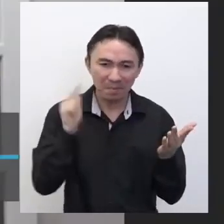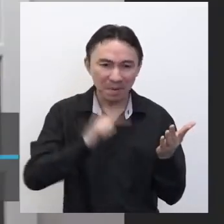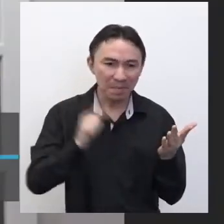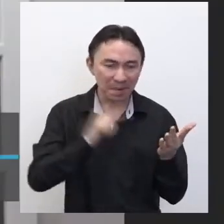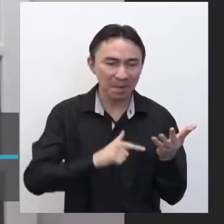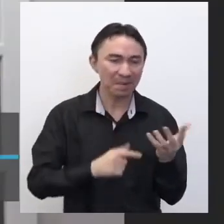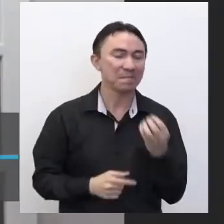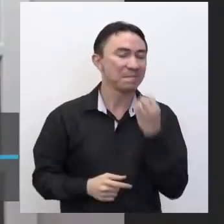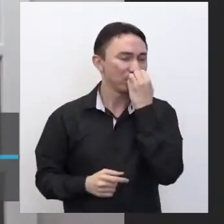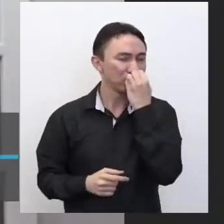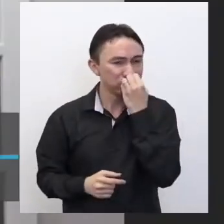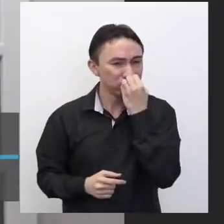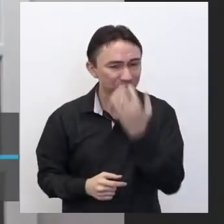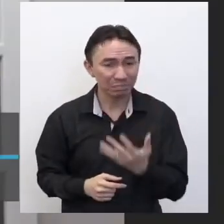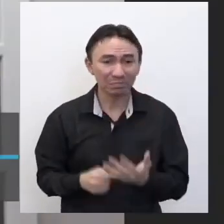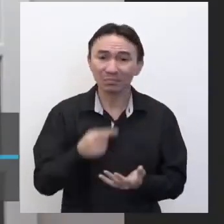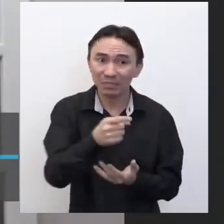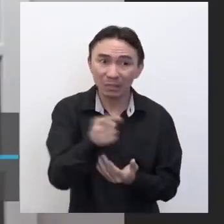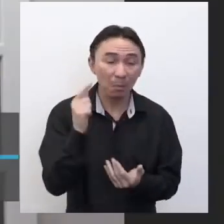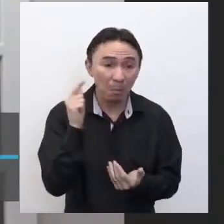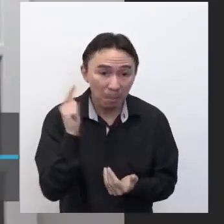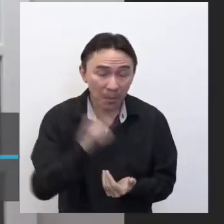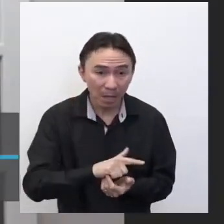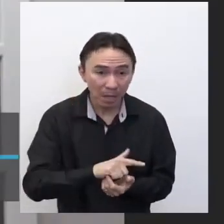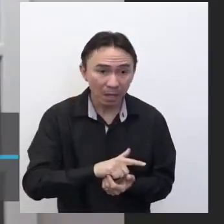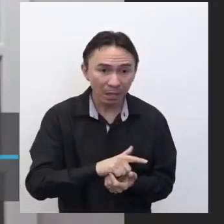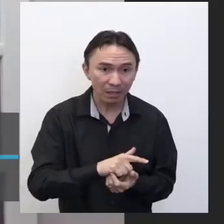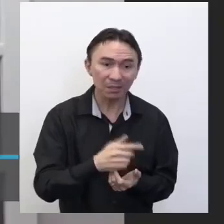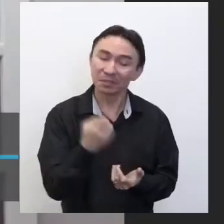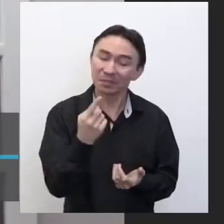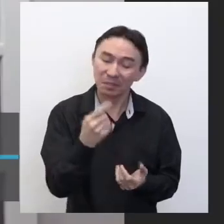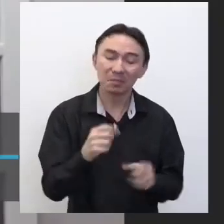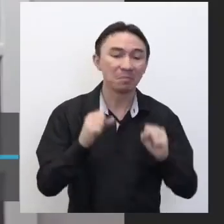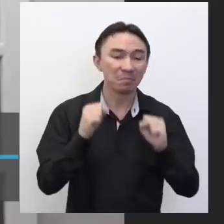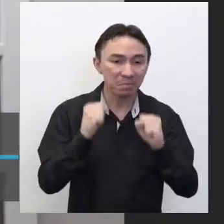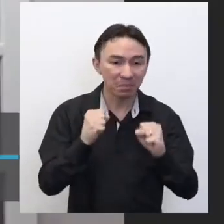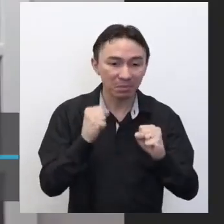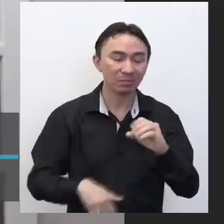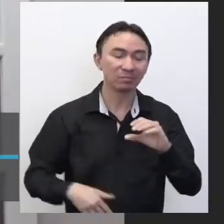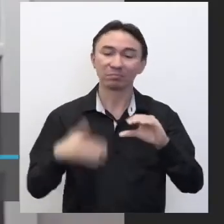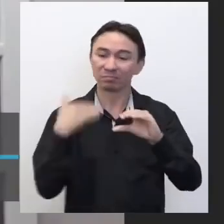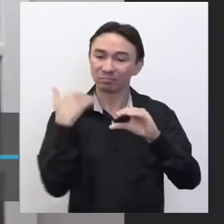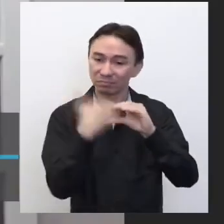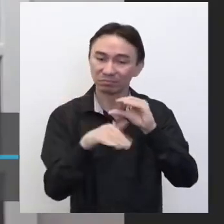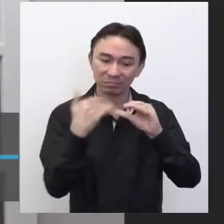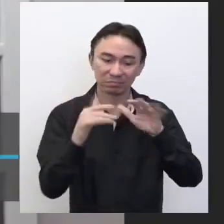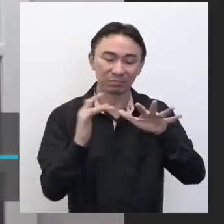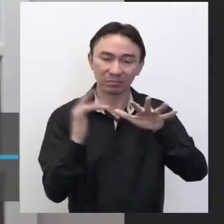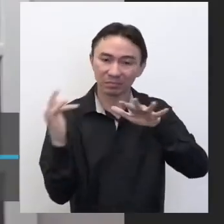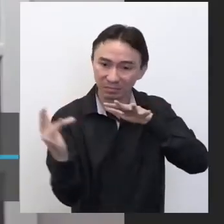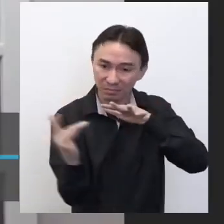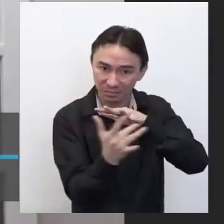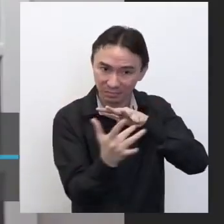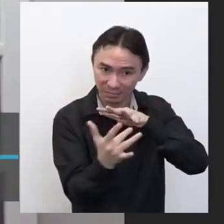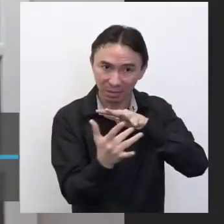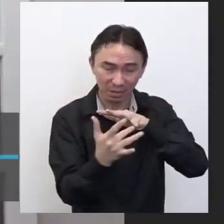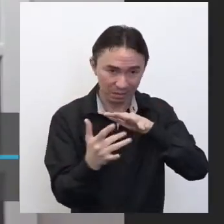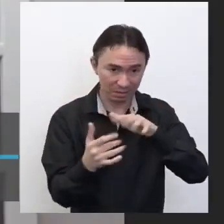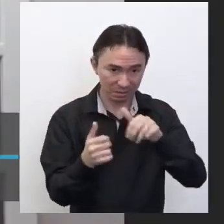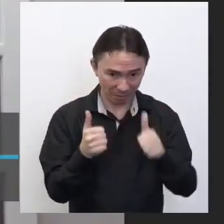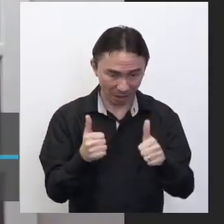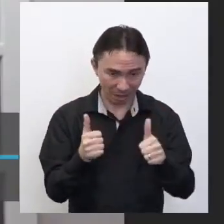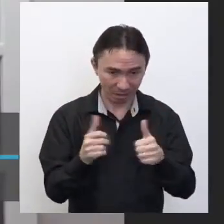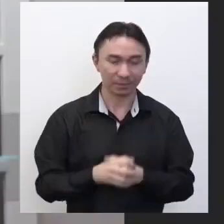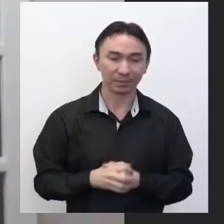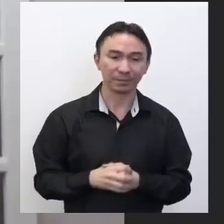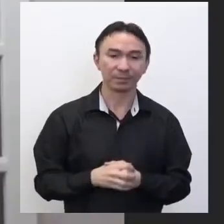propostas, que vocês compartilhem isso com a gente nas redes sociais, através da hashtag filosofia no CMSP. E por fim, gente,